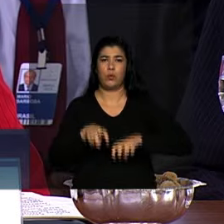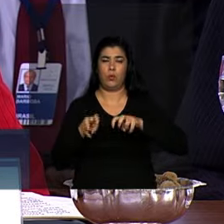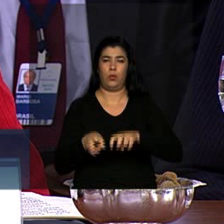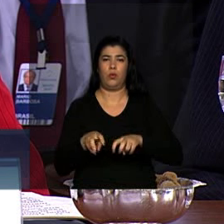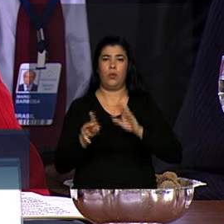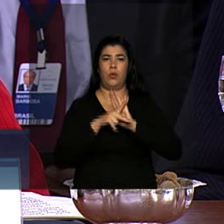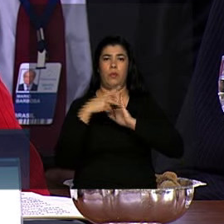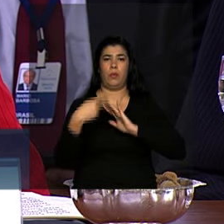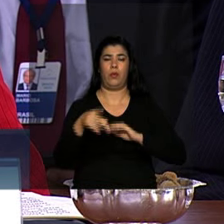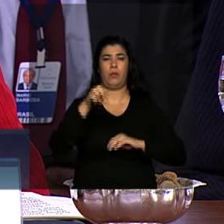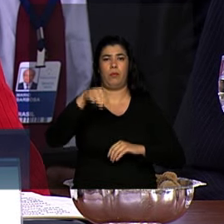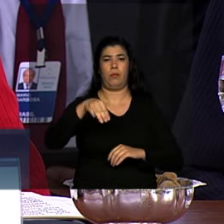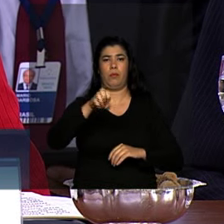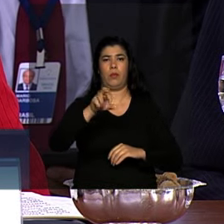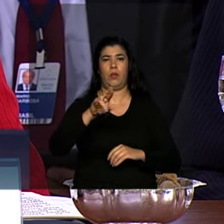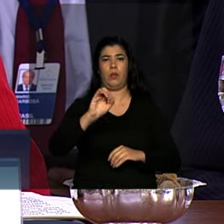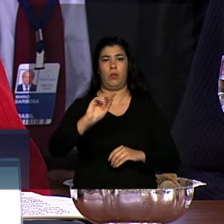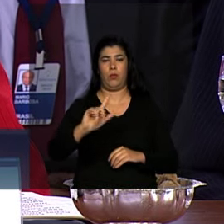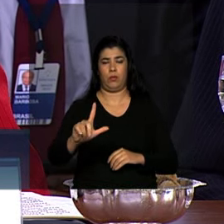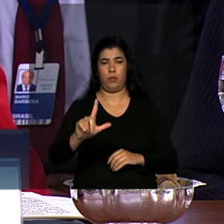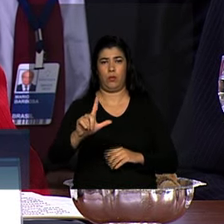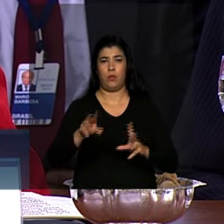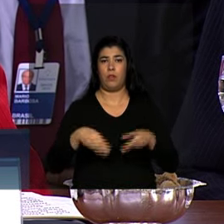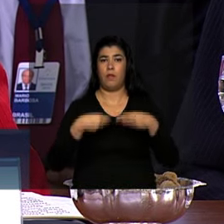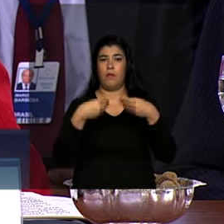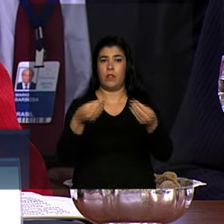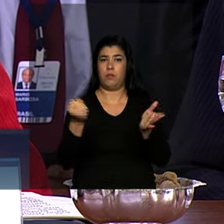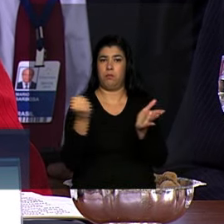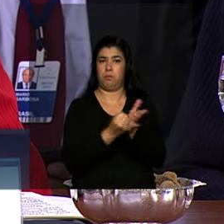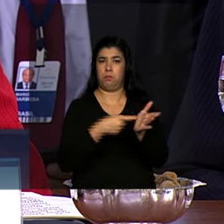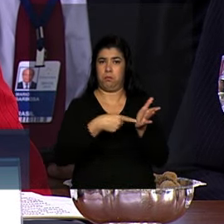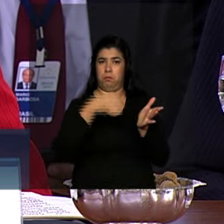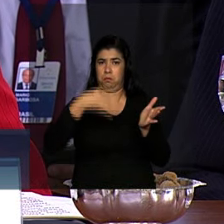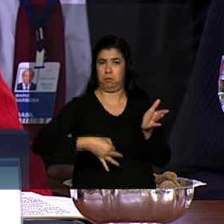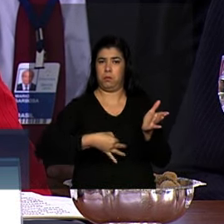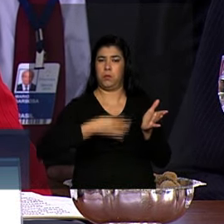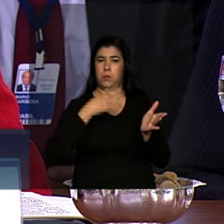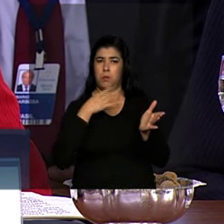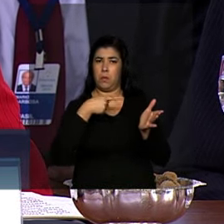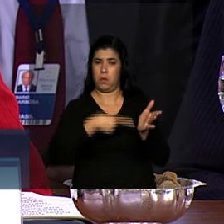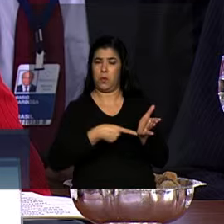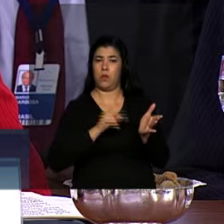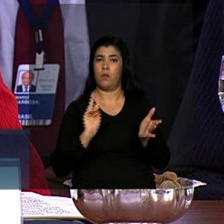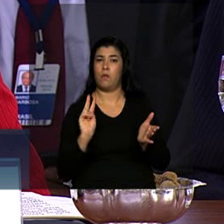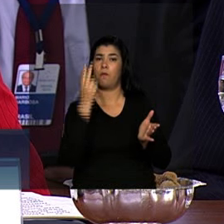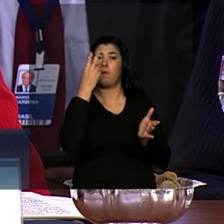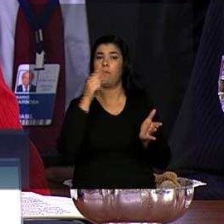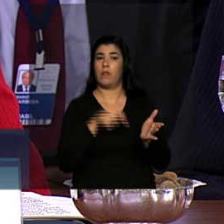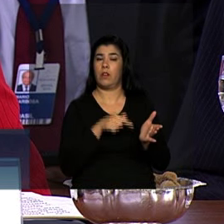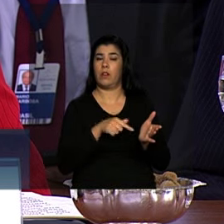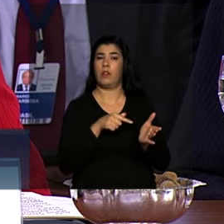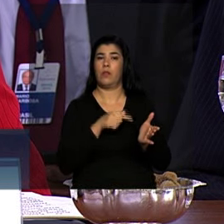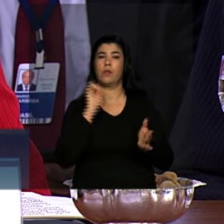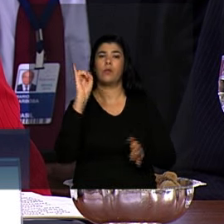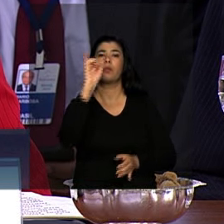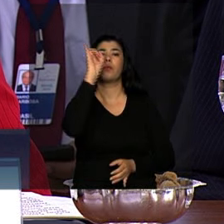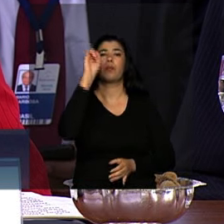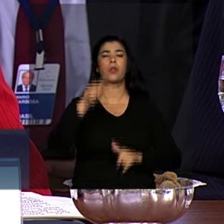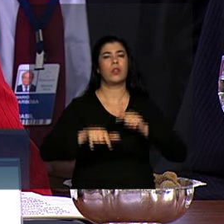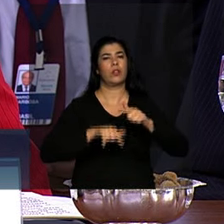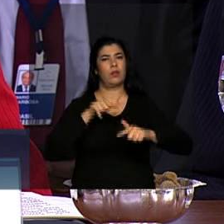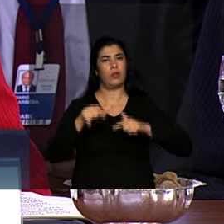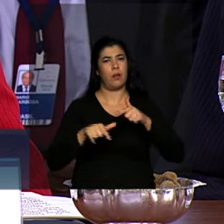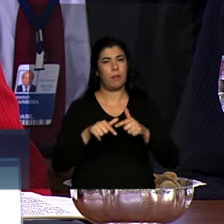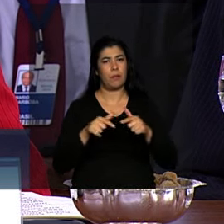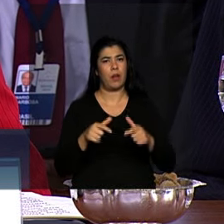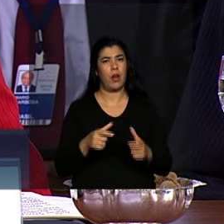permitirá certificar os pequenos produtores agrícolas, valorizando seu importante